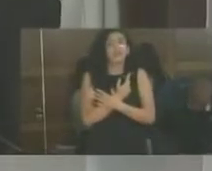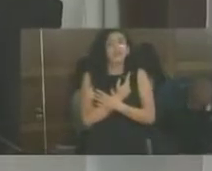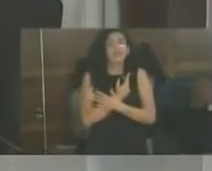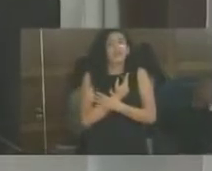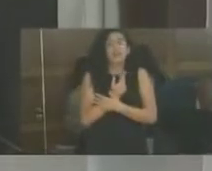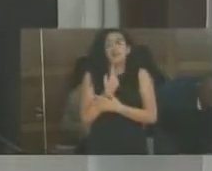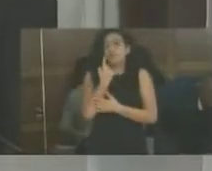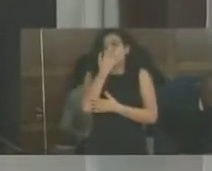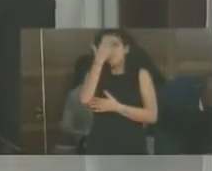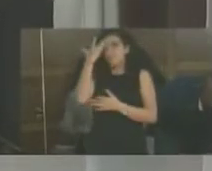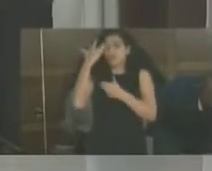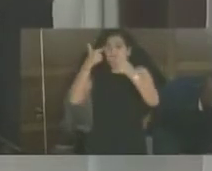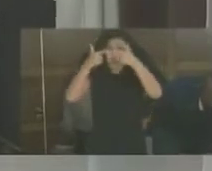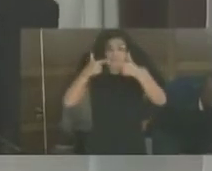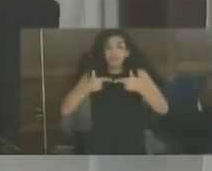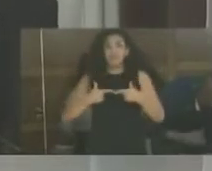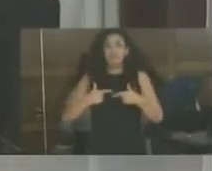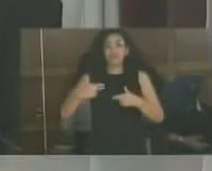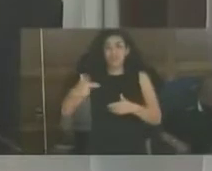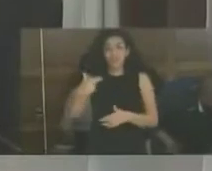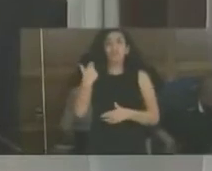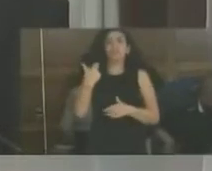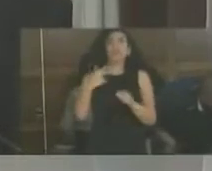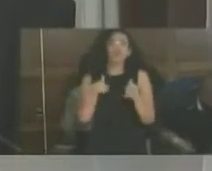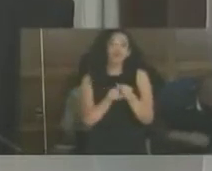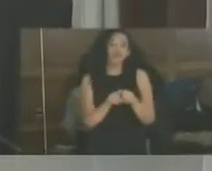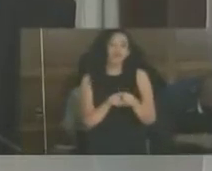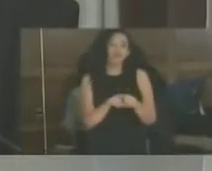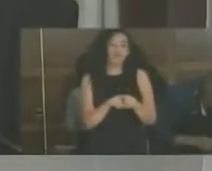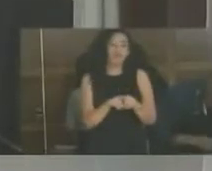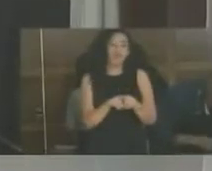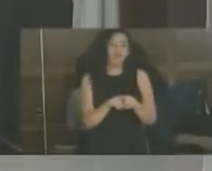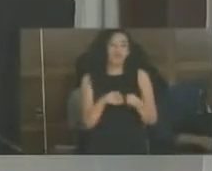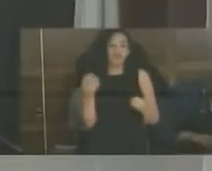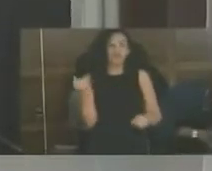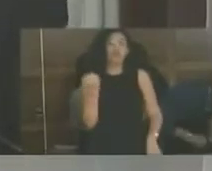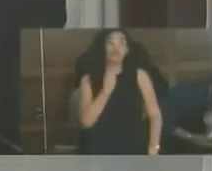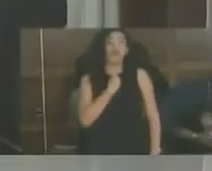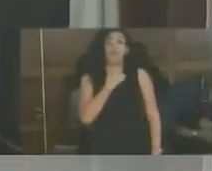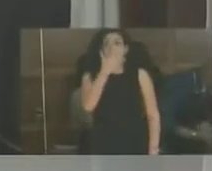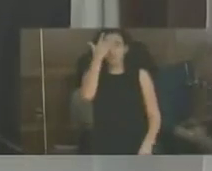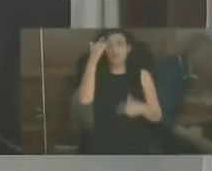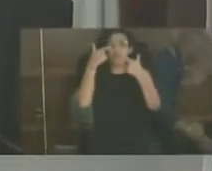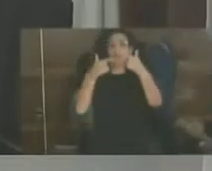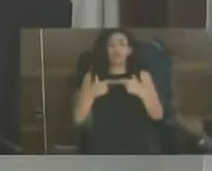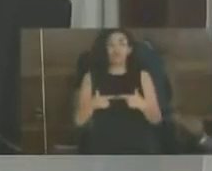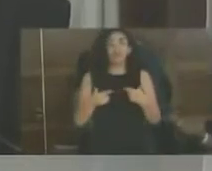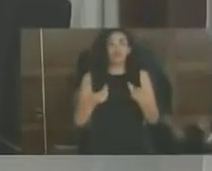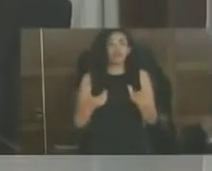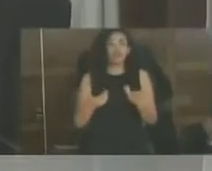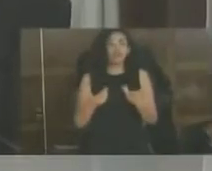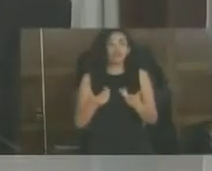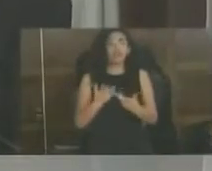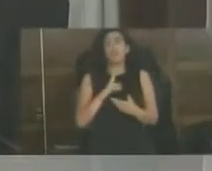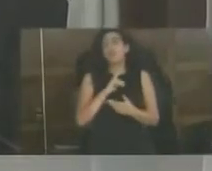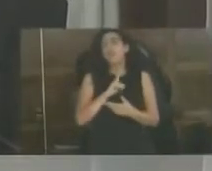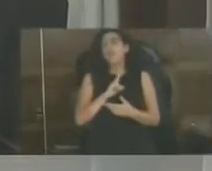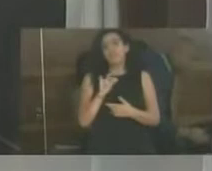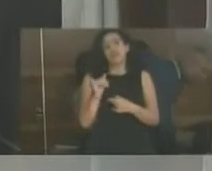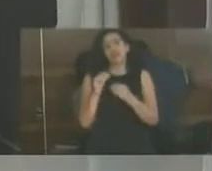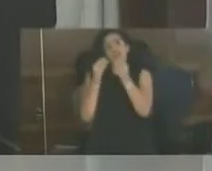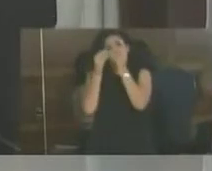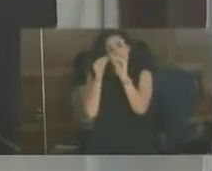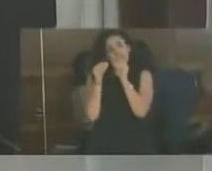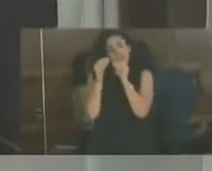nem a questão se eles estão envolvidos, se estão morrendo, que se dane. O problema é uma bala daquela pegar um inocente. Então ali já vai evitar um pouco esse